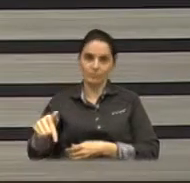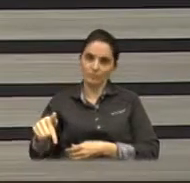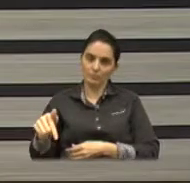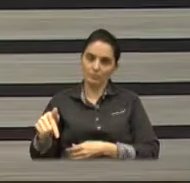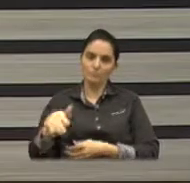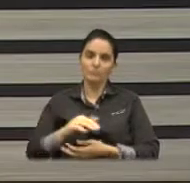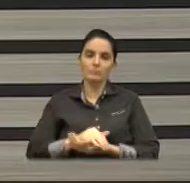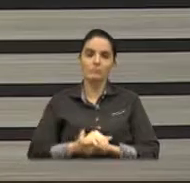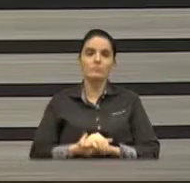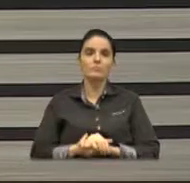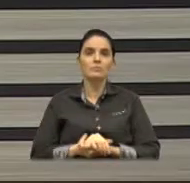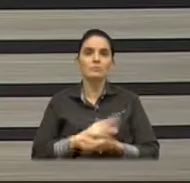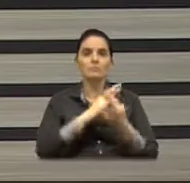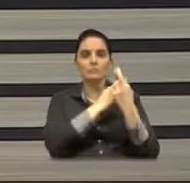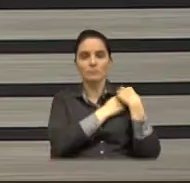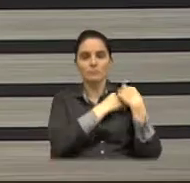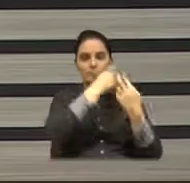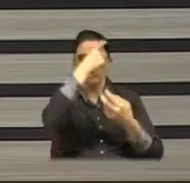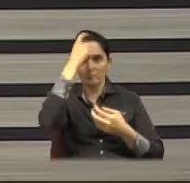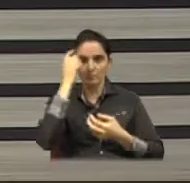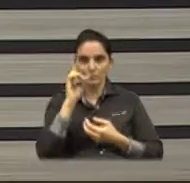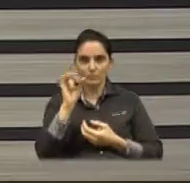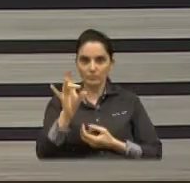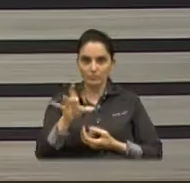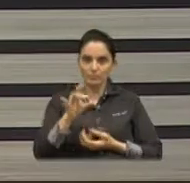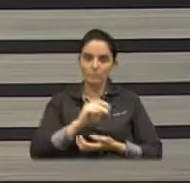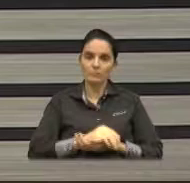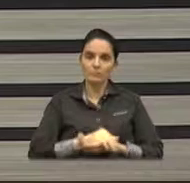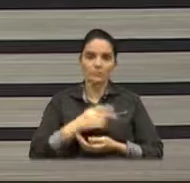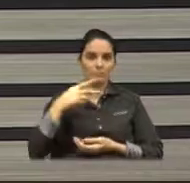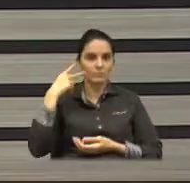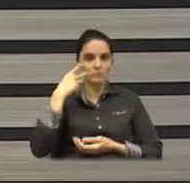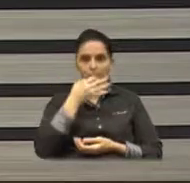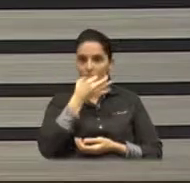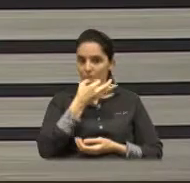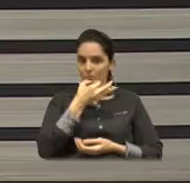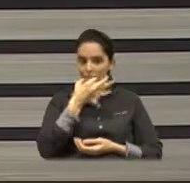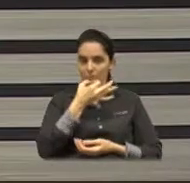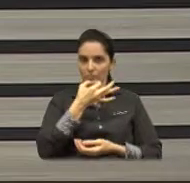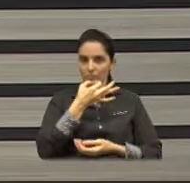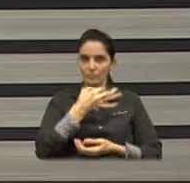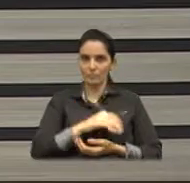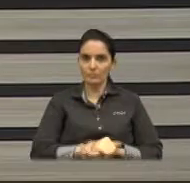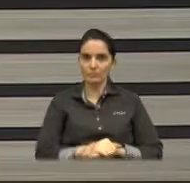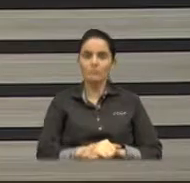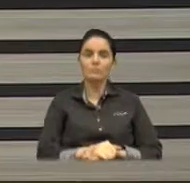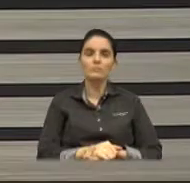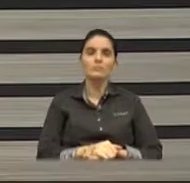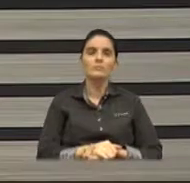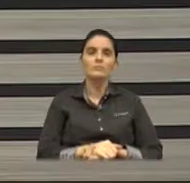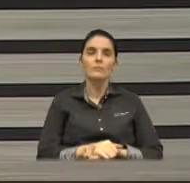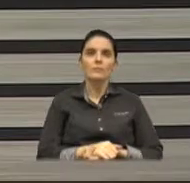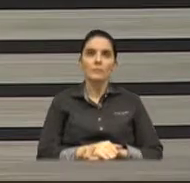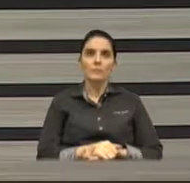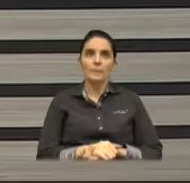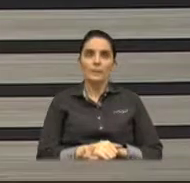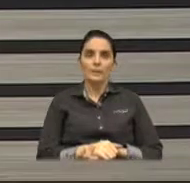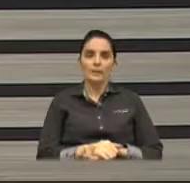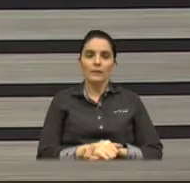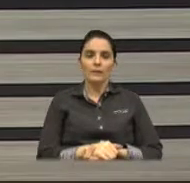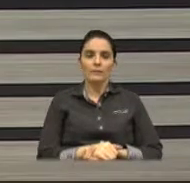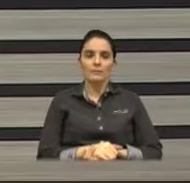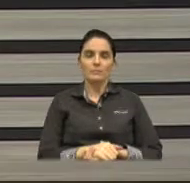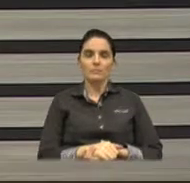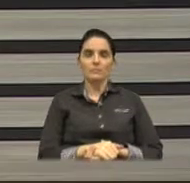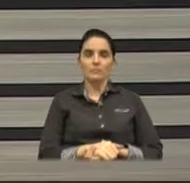1632/2017, de autoria do Wagner Barbosa. Algum vereador deseja discutir? Quero discutir, presidente. Com a palavra, o